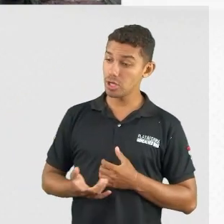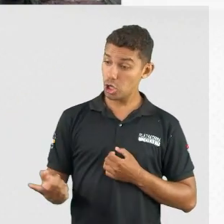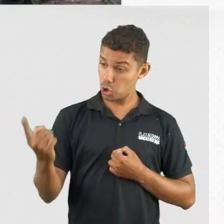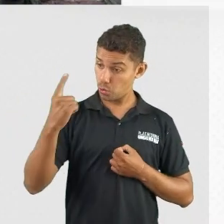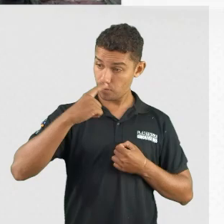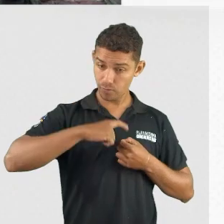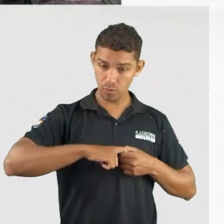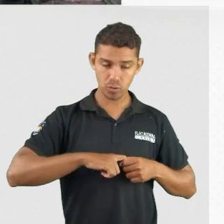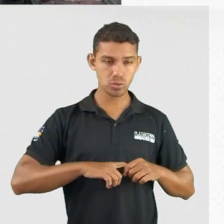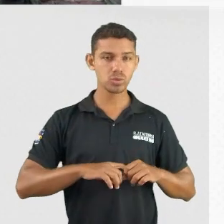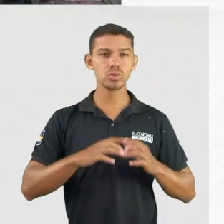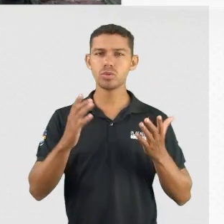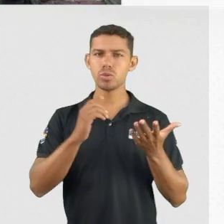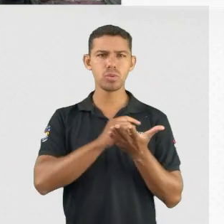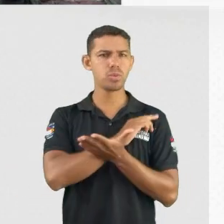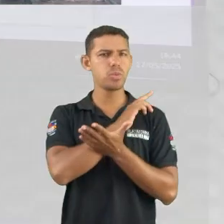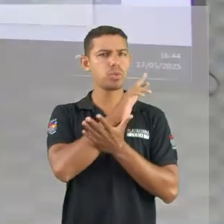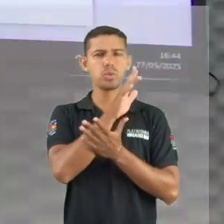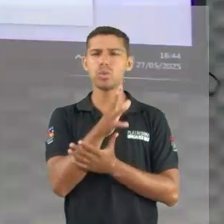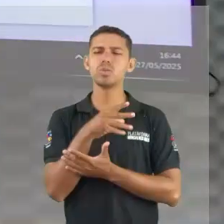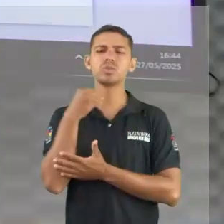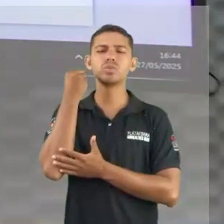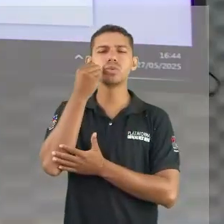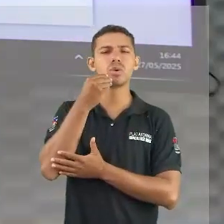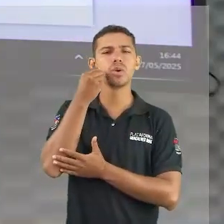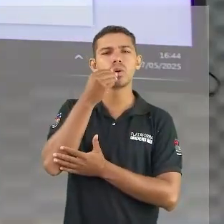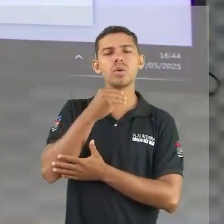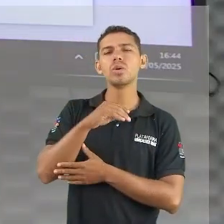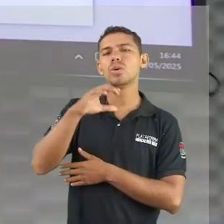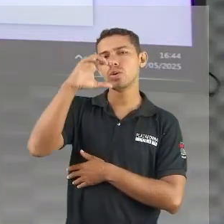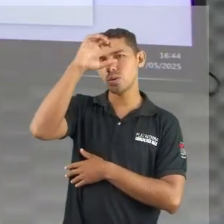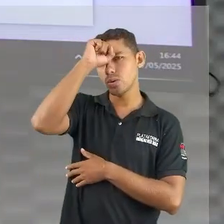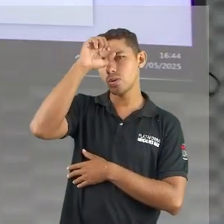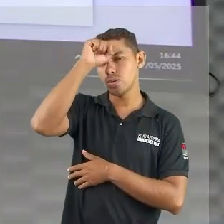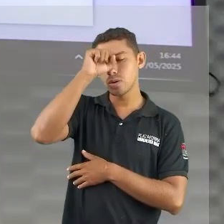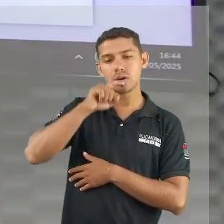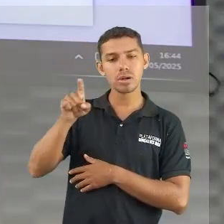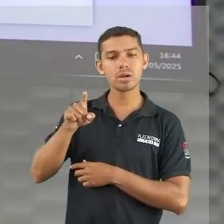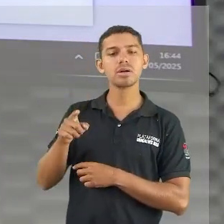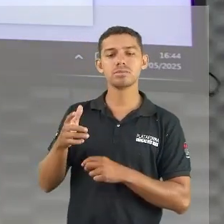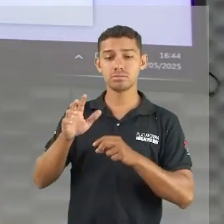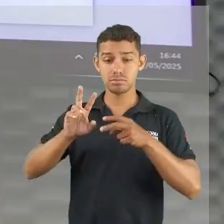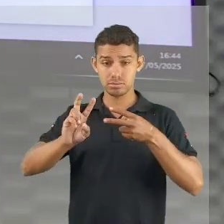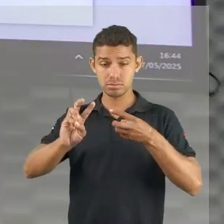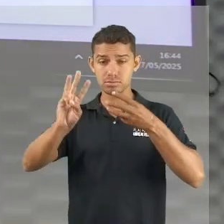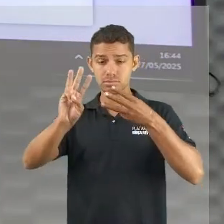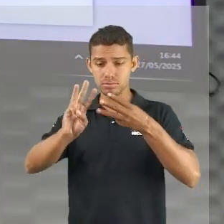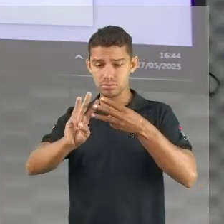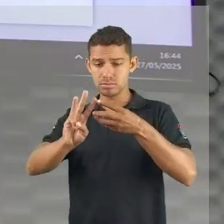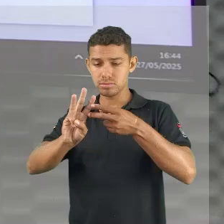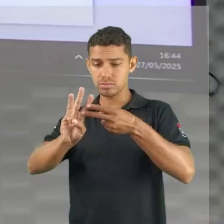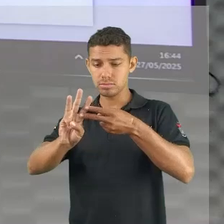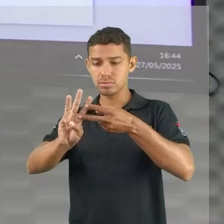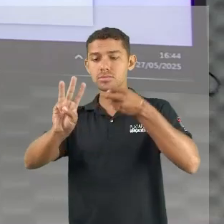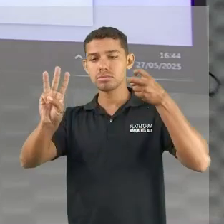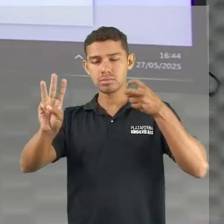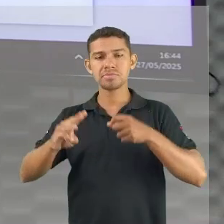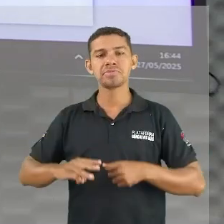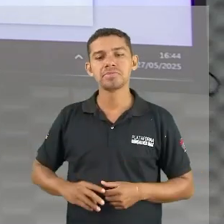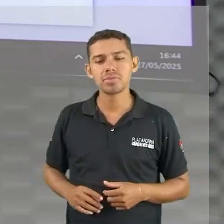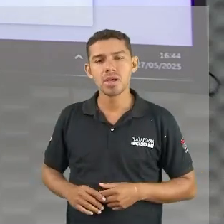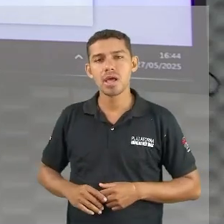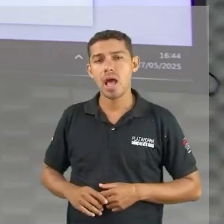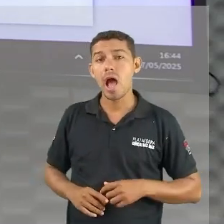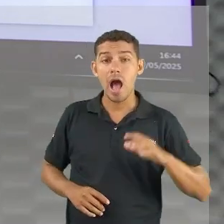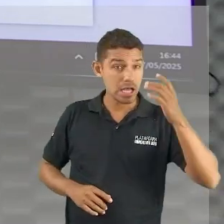suas comunidades com uma série de conhecimentos vindo das populações indígenas. Então, se a ciência que a gente conhece também